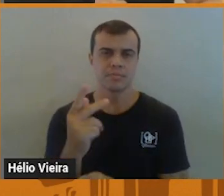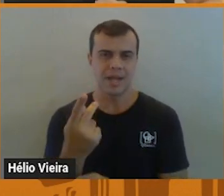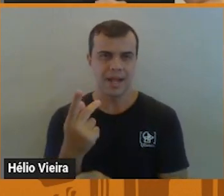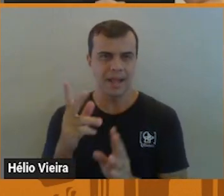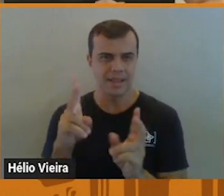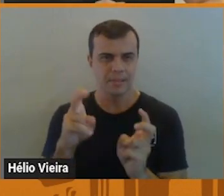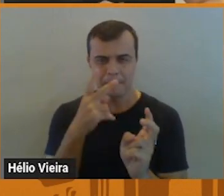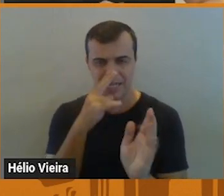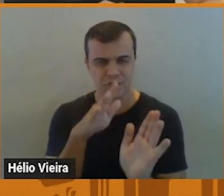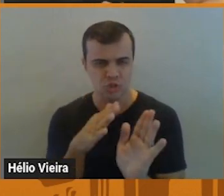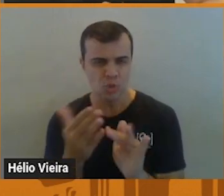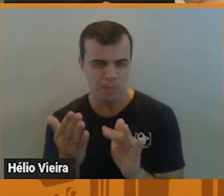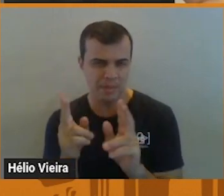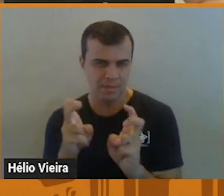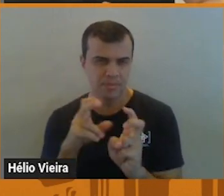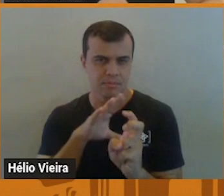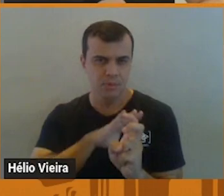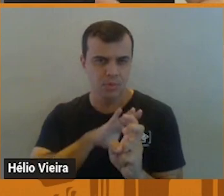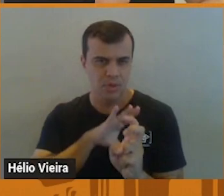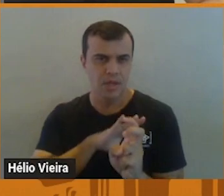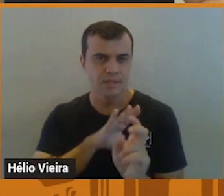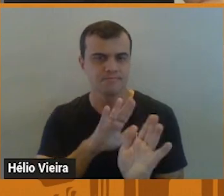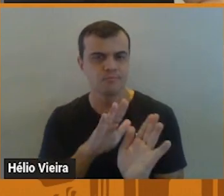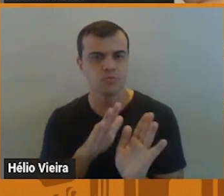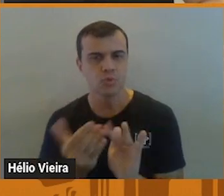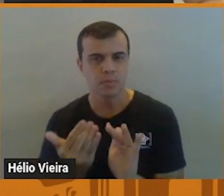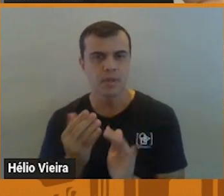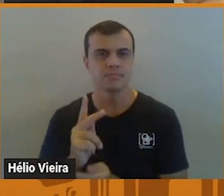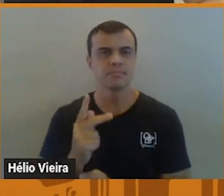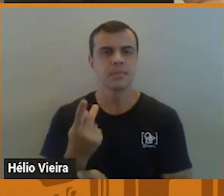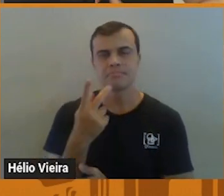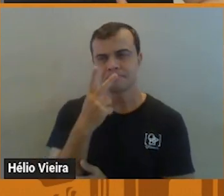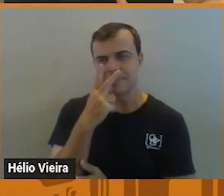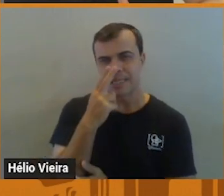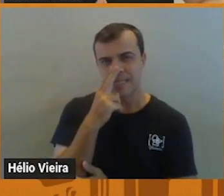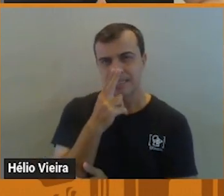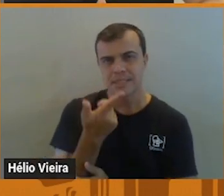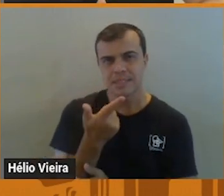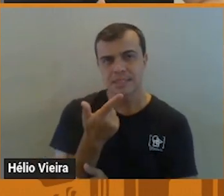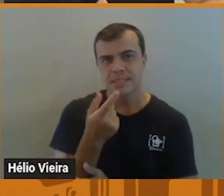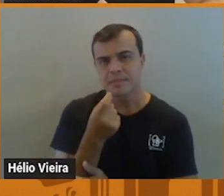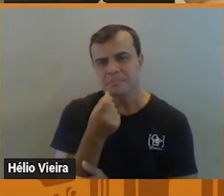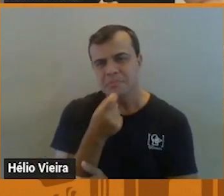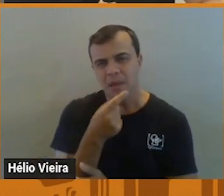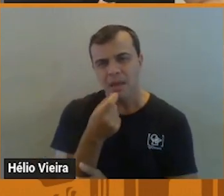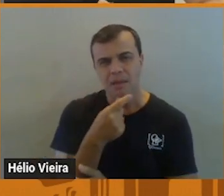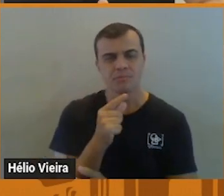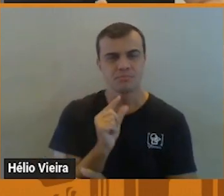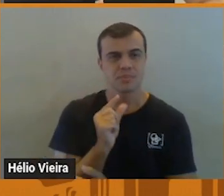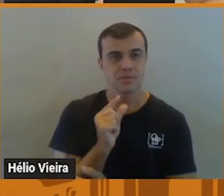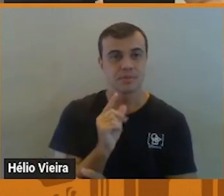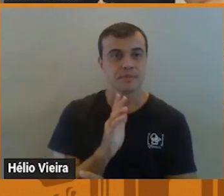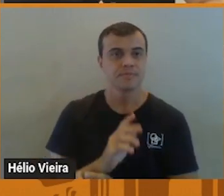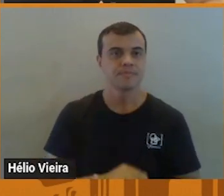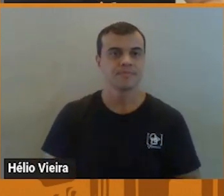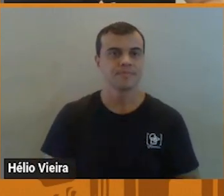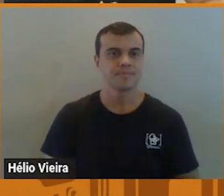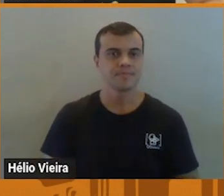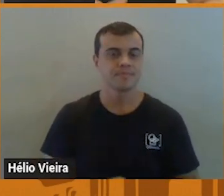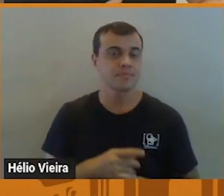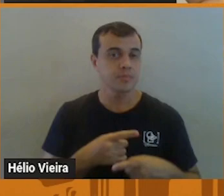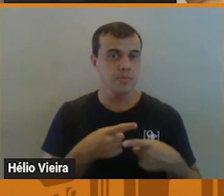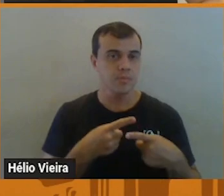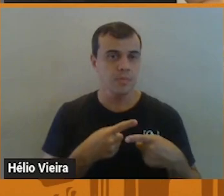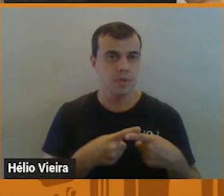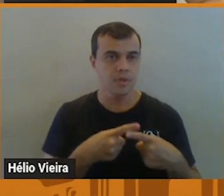a soar um pouco até jocoso, né? Até assim, fazendo uma piada? Porque